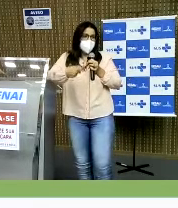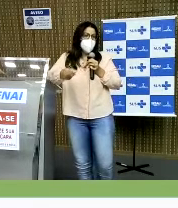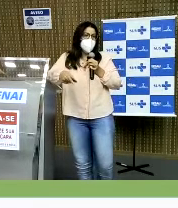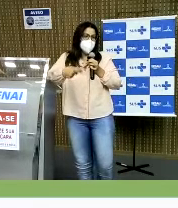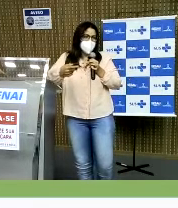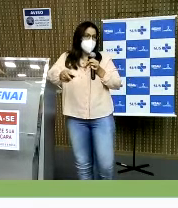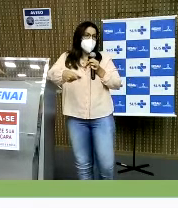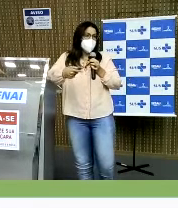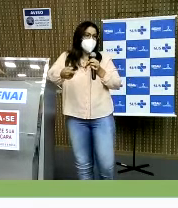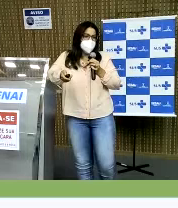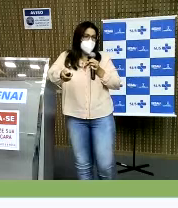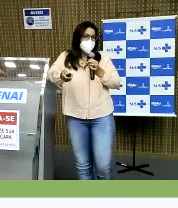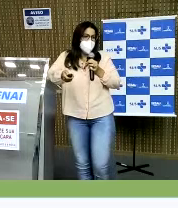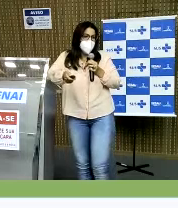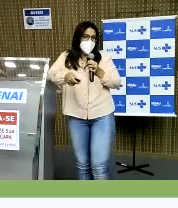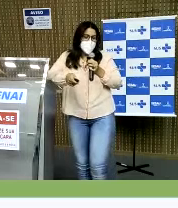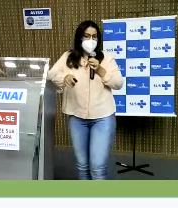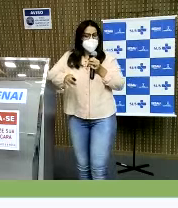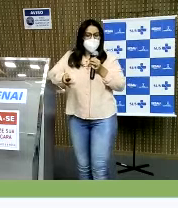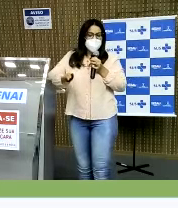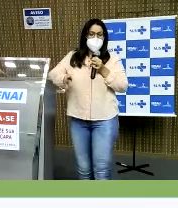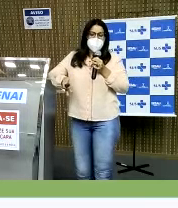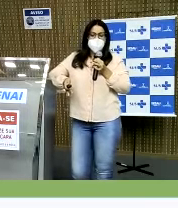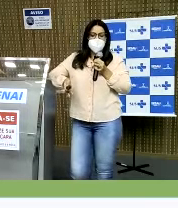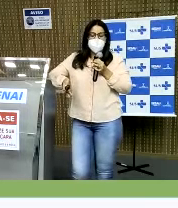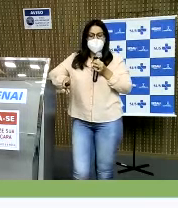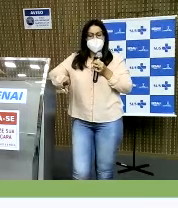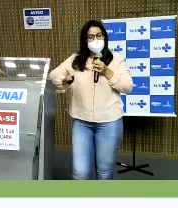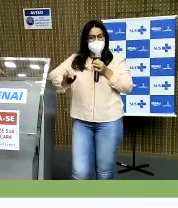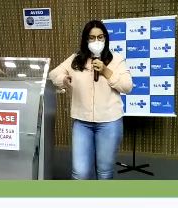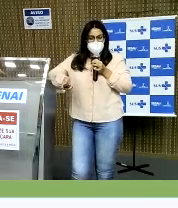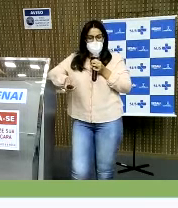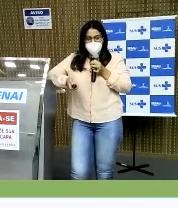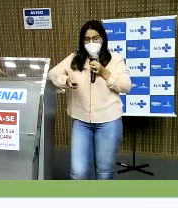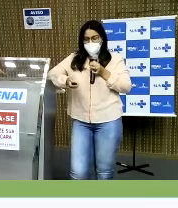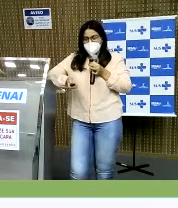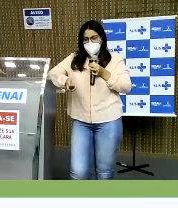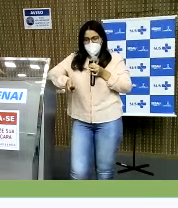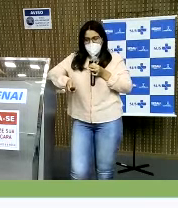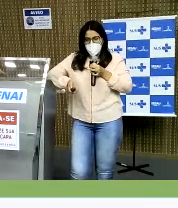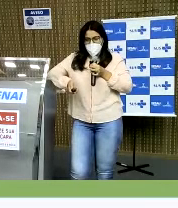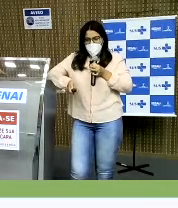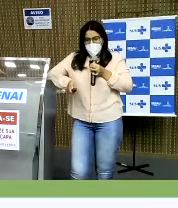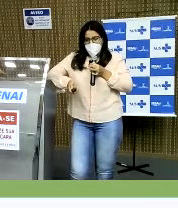etária acabaram vindo mesmo por queixa de demanda espontânea. Por isso que o número, a porcentagem não é tão alta.